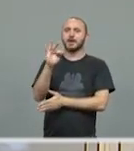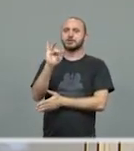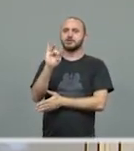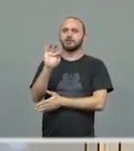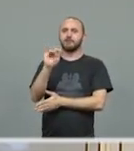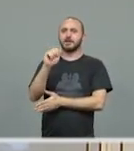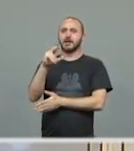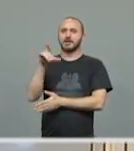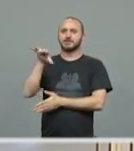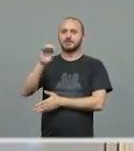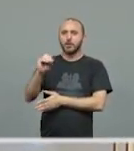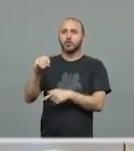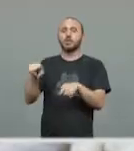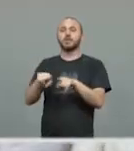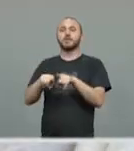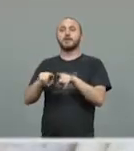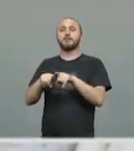nós